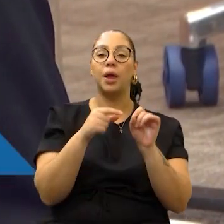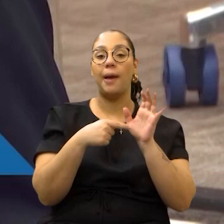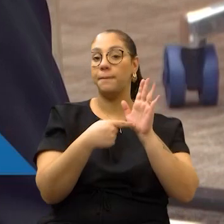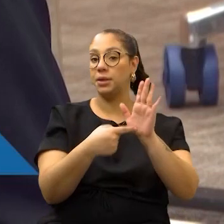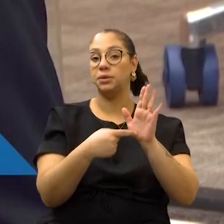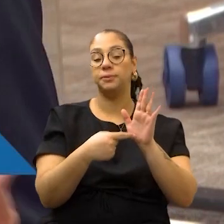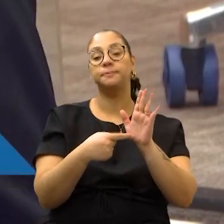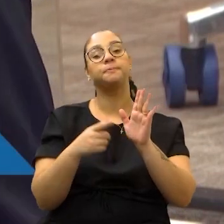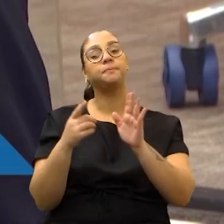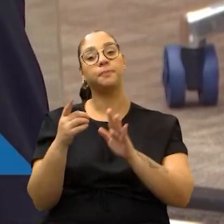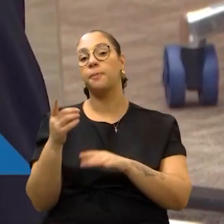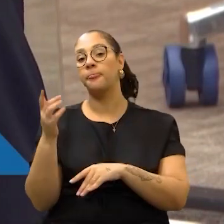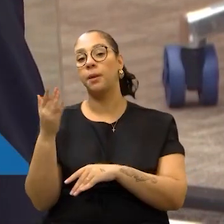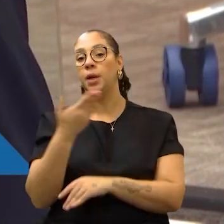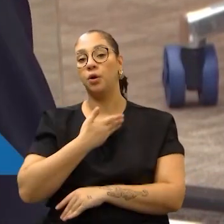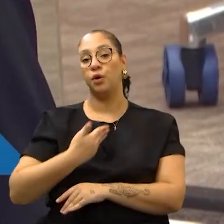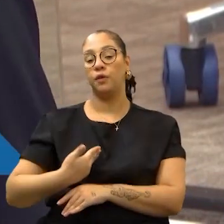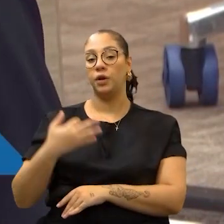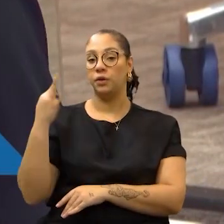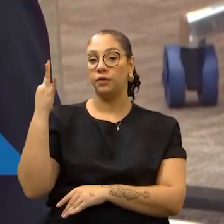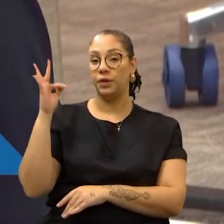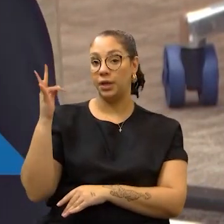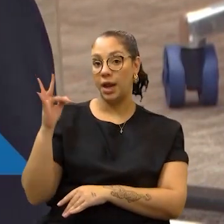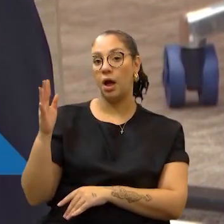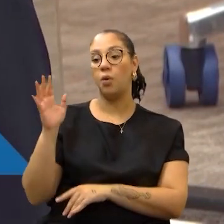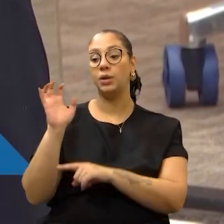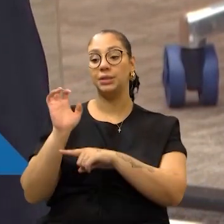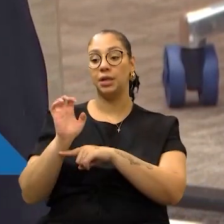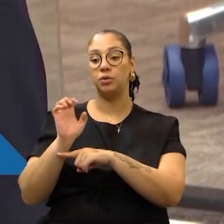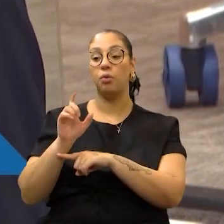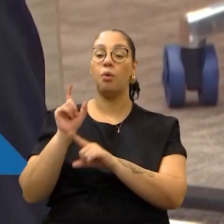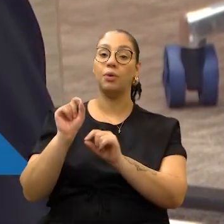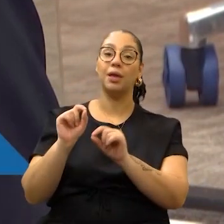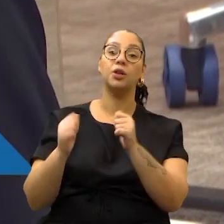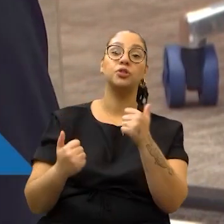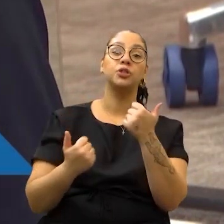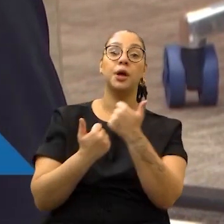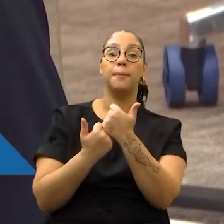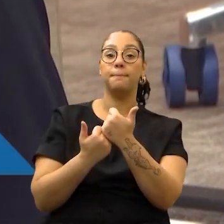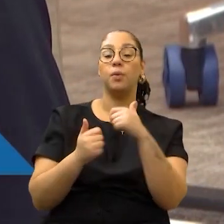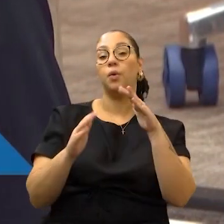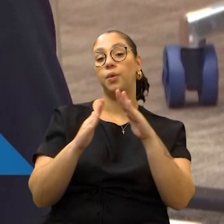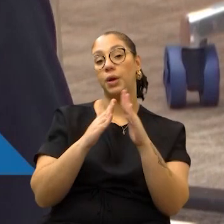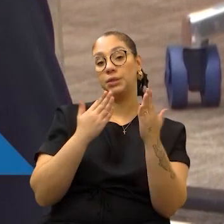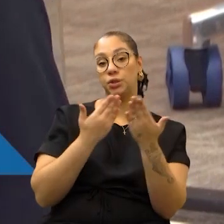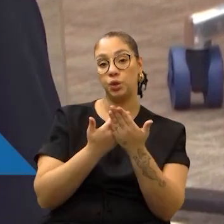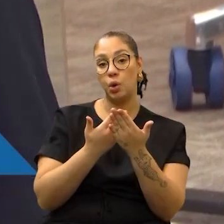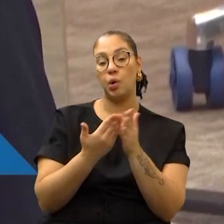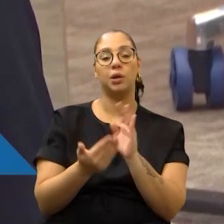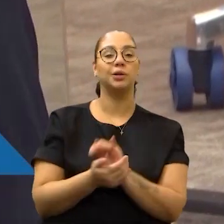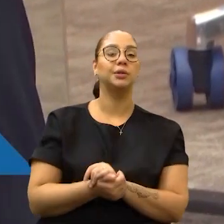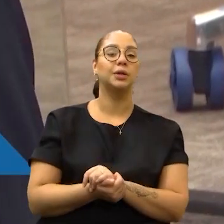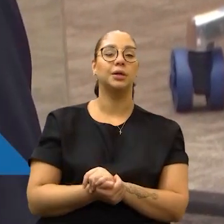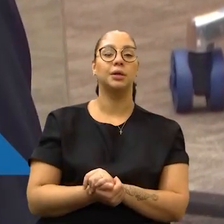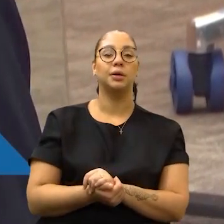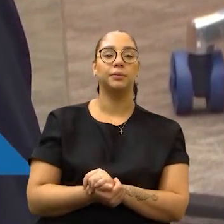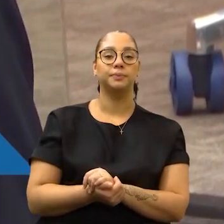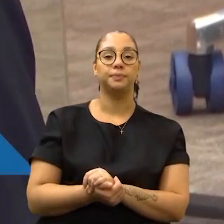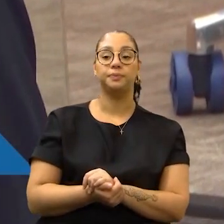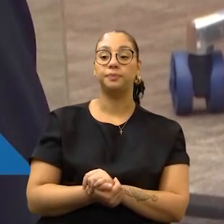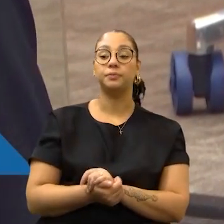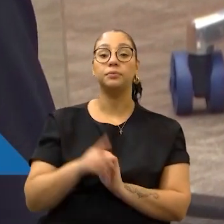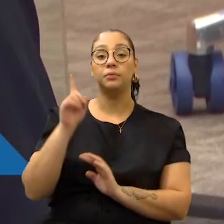oportunidade apresentada tanto pelo governo federal como pelo governo estadual de apoio às escolas,